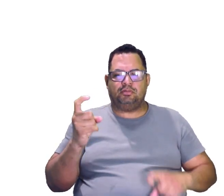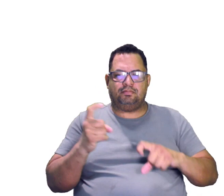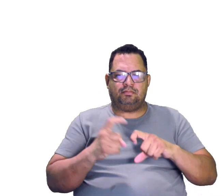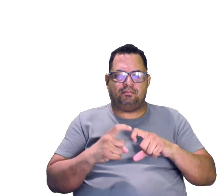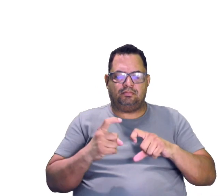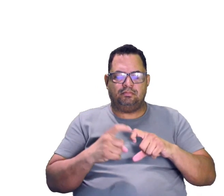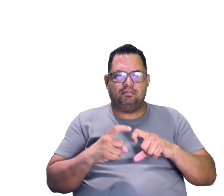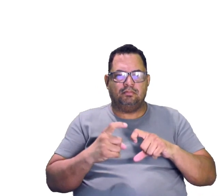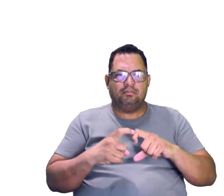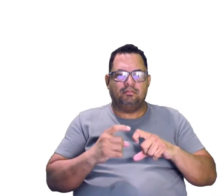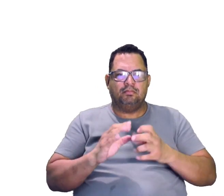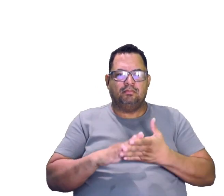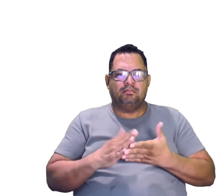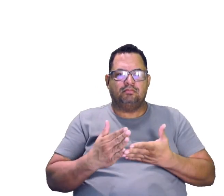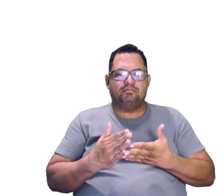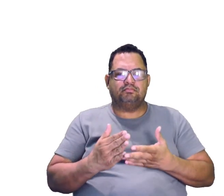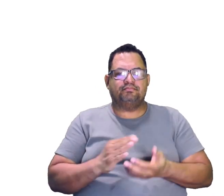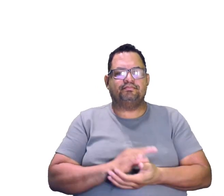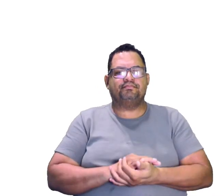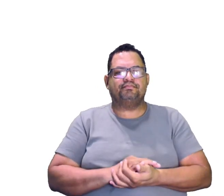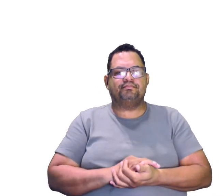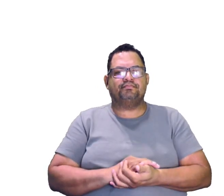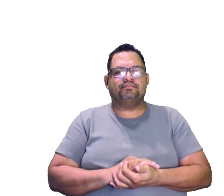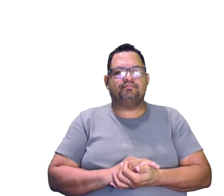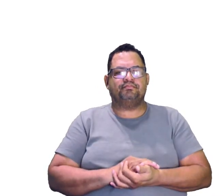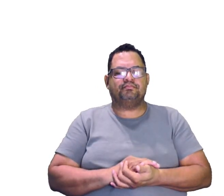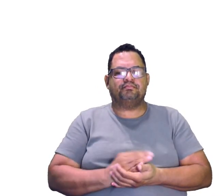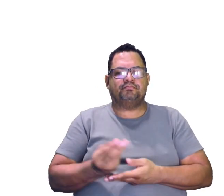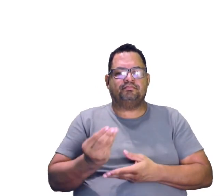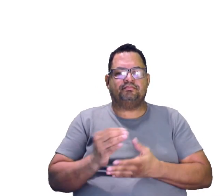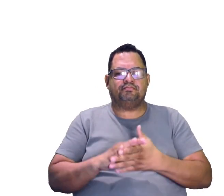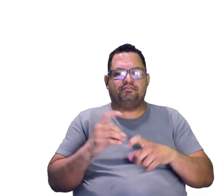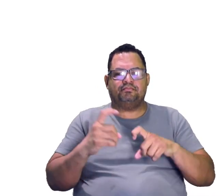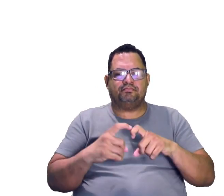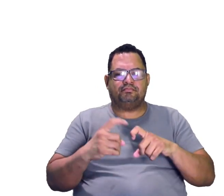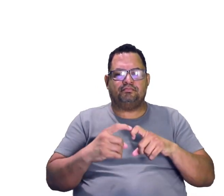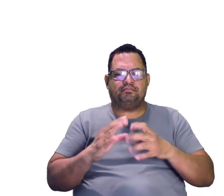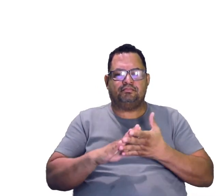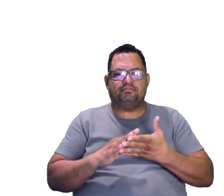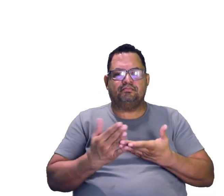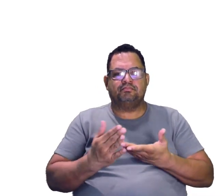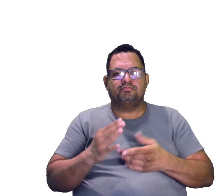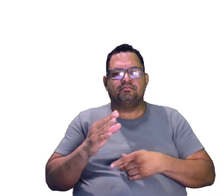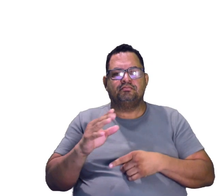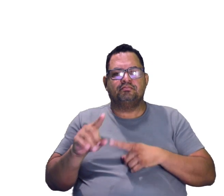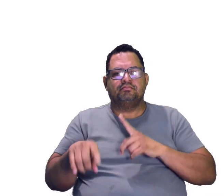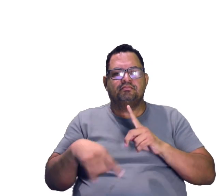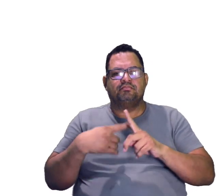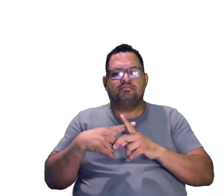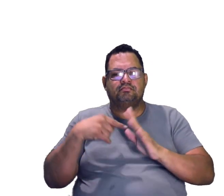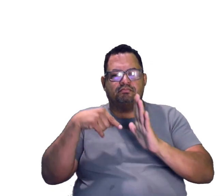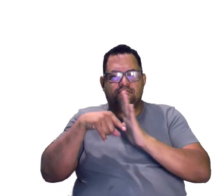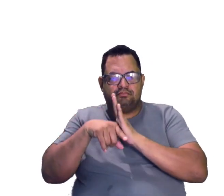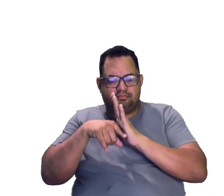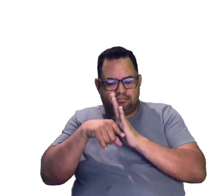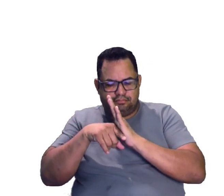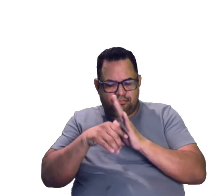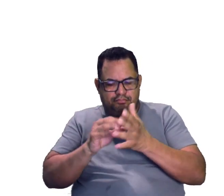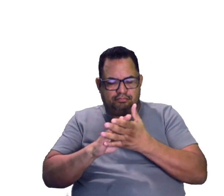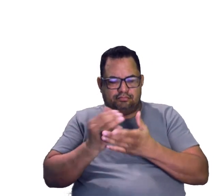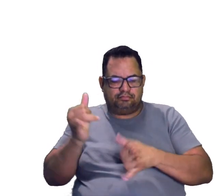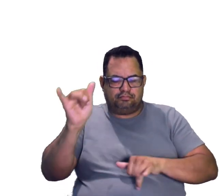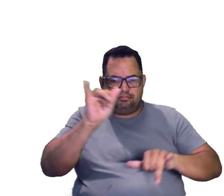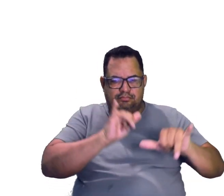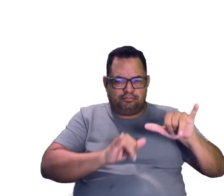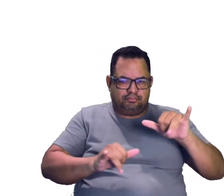biomedicina, olha aí, a medicina que envolve o quê? Análises químicas, que envolve